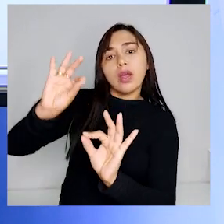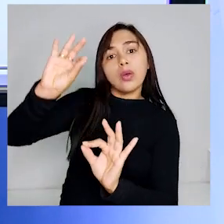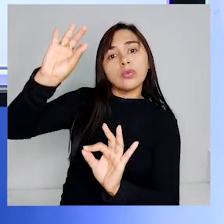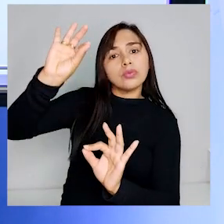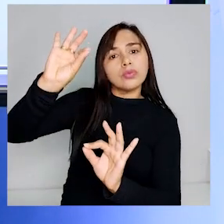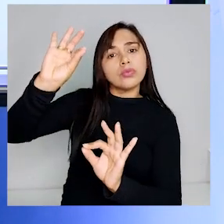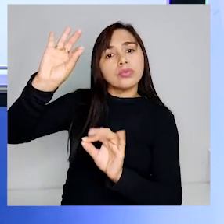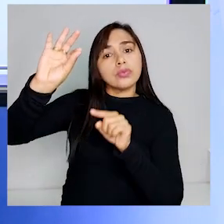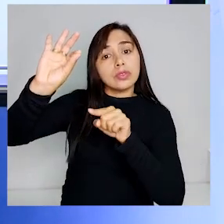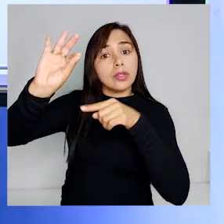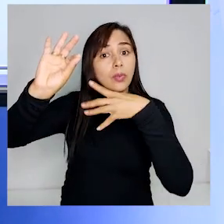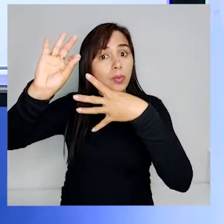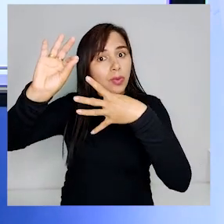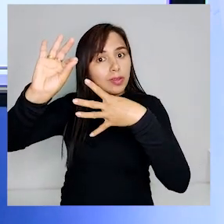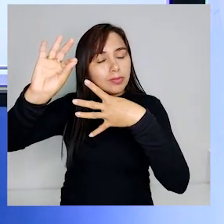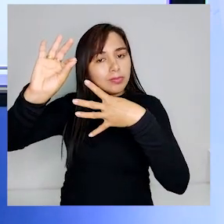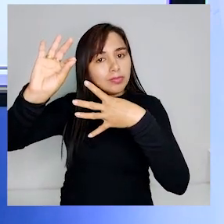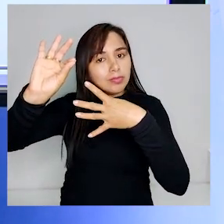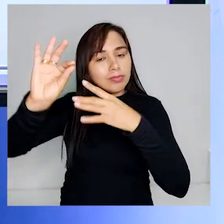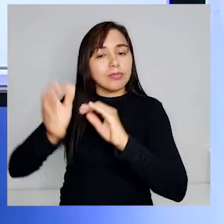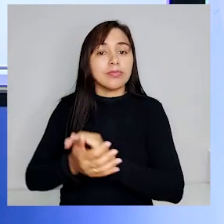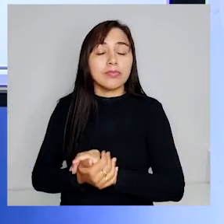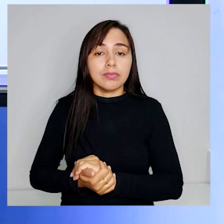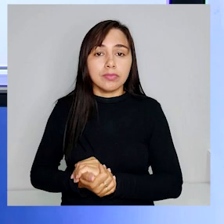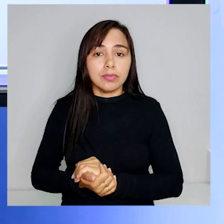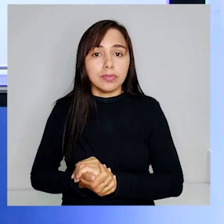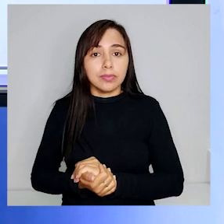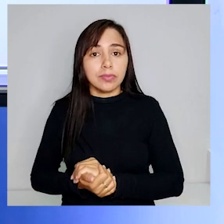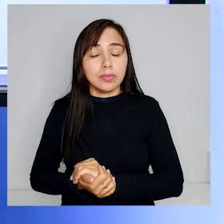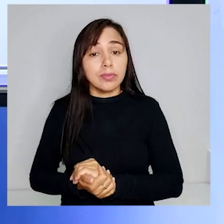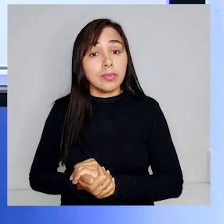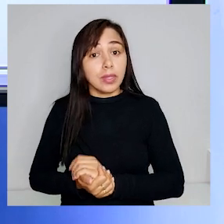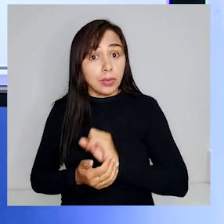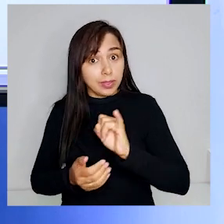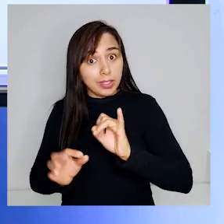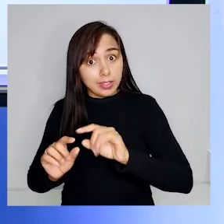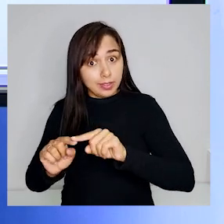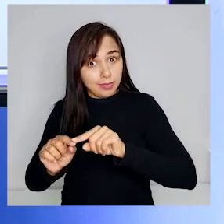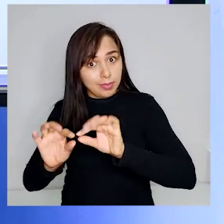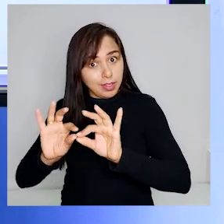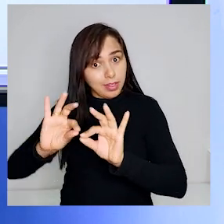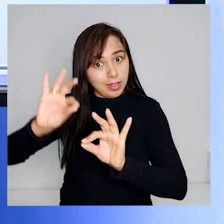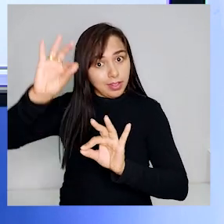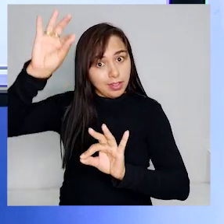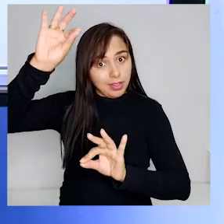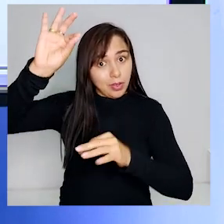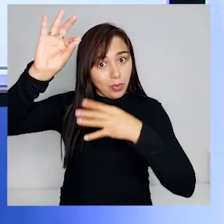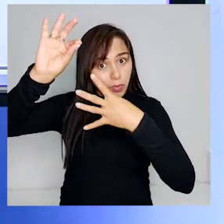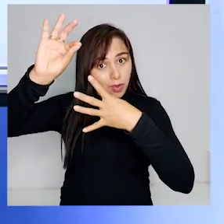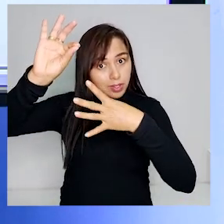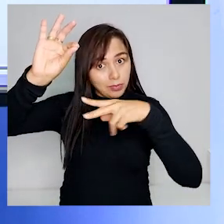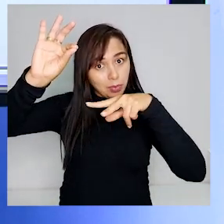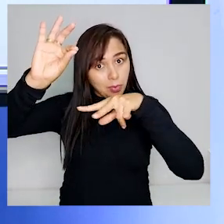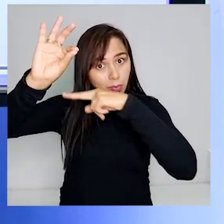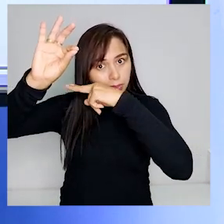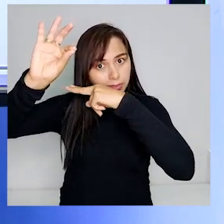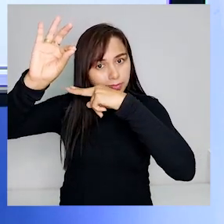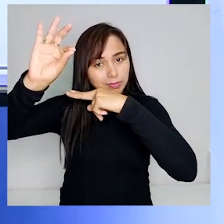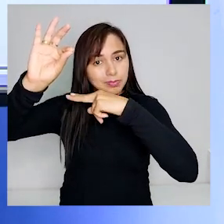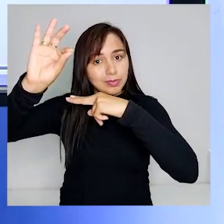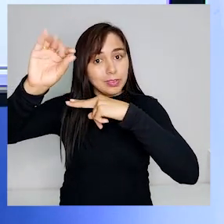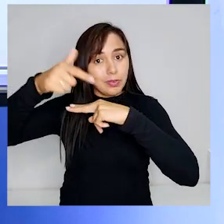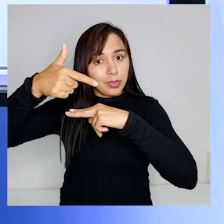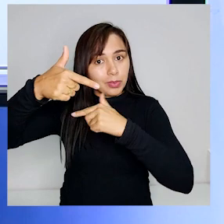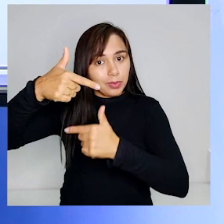desse triângulo é 4. E a gente está considerando que foi cortado aqui na metade, né? Vamos supor que foi cortado na metade. Então,